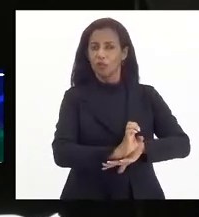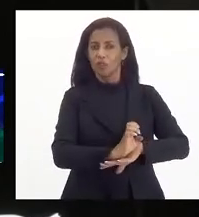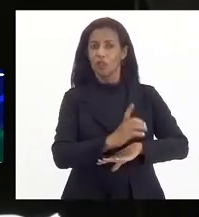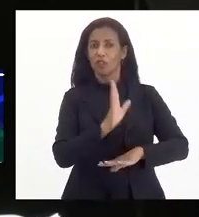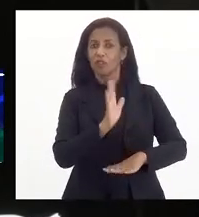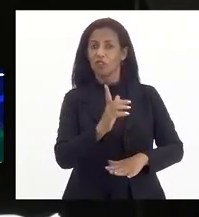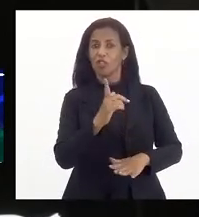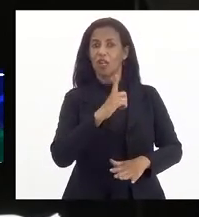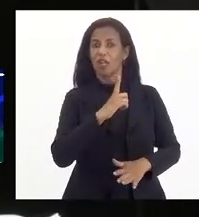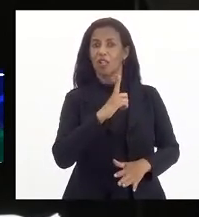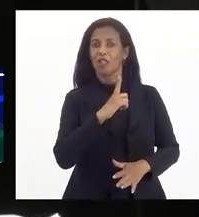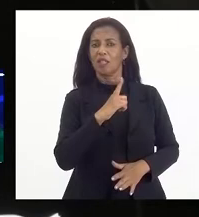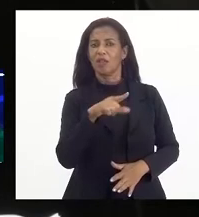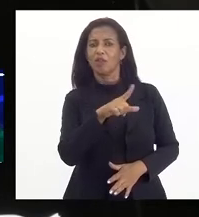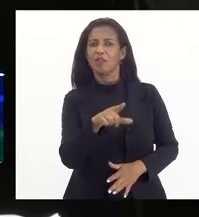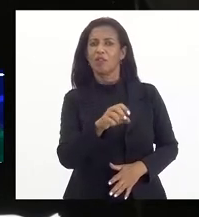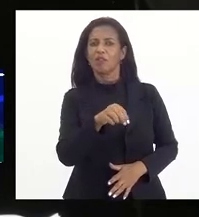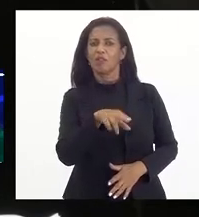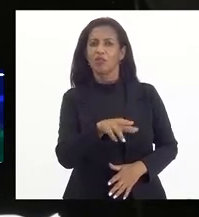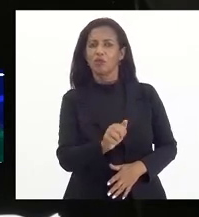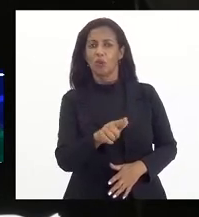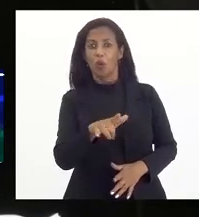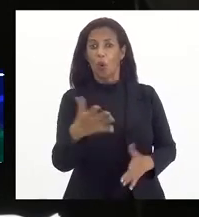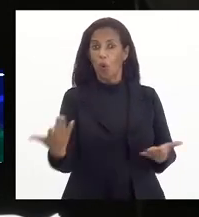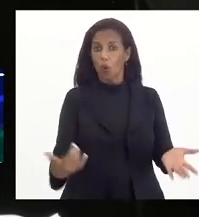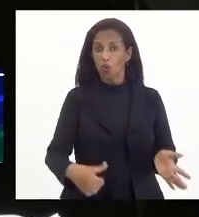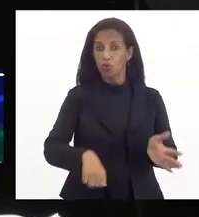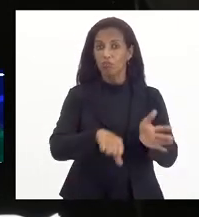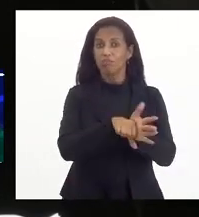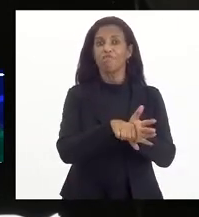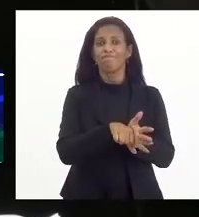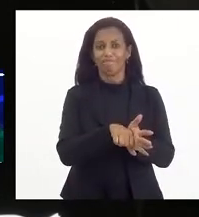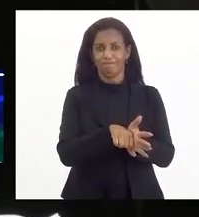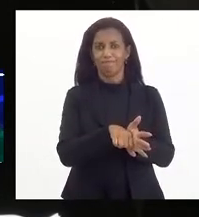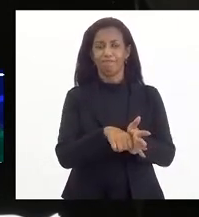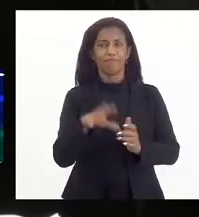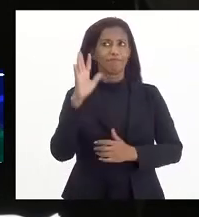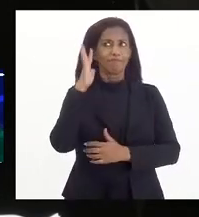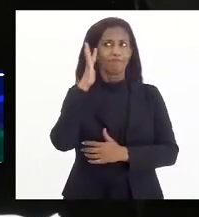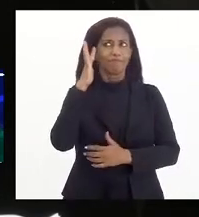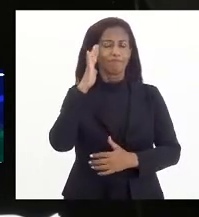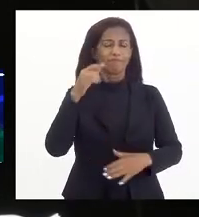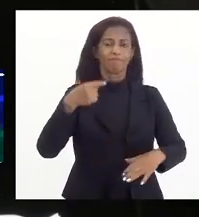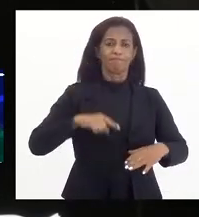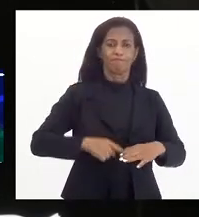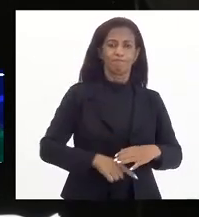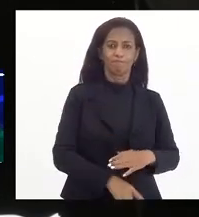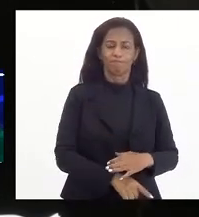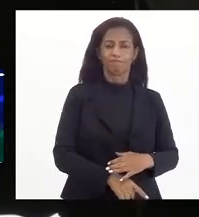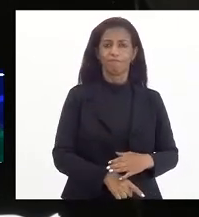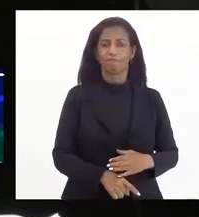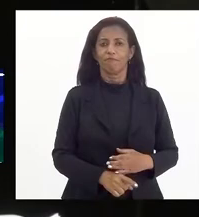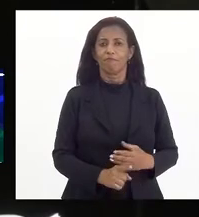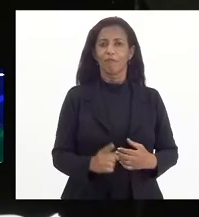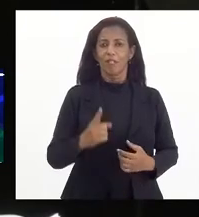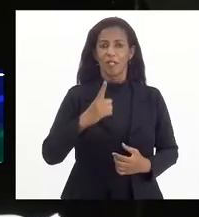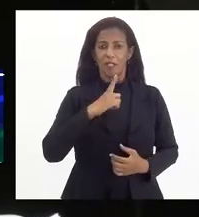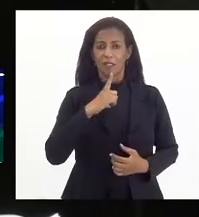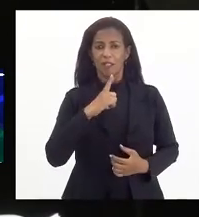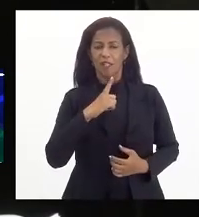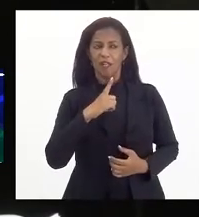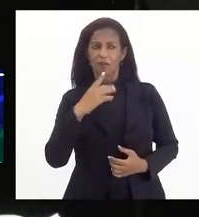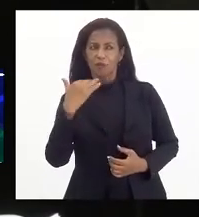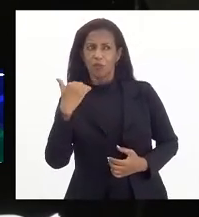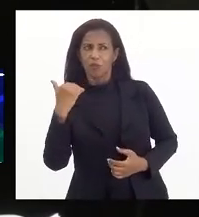existente que poderia ser na zona leste hoje vive uma crise ao invés de fazer uma reflexão profunda e aprovamos a a sua